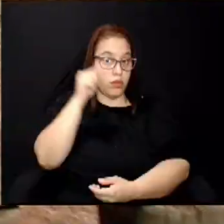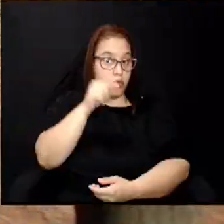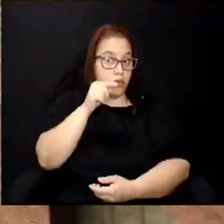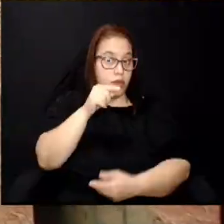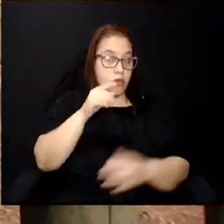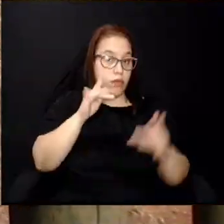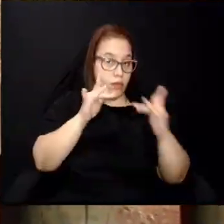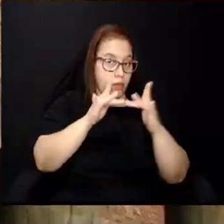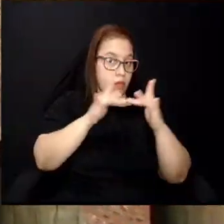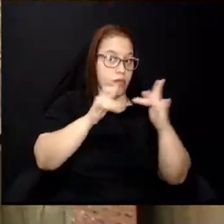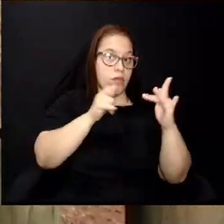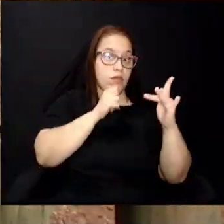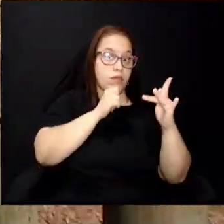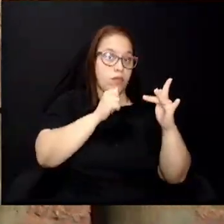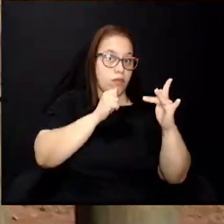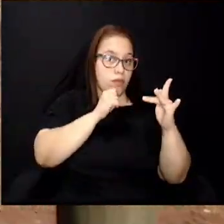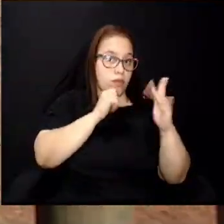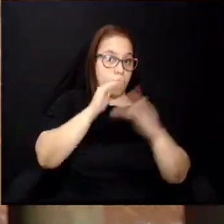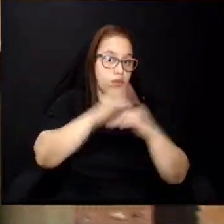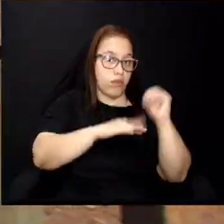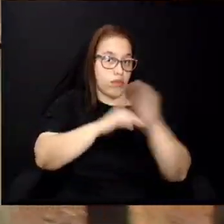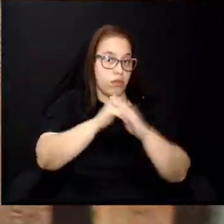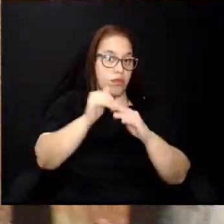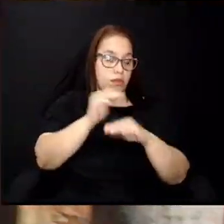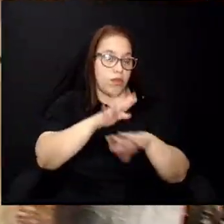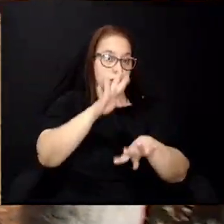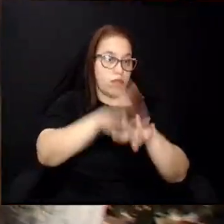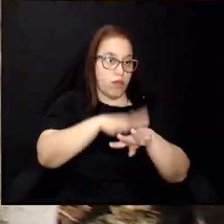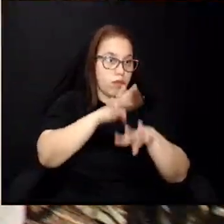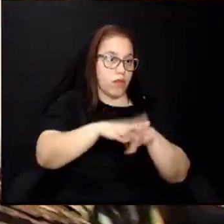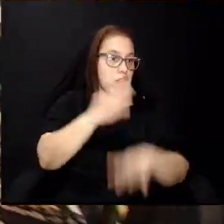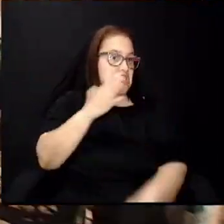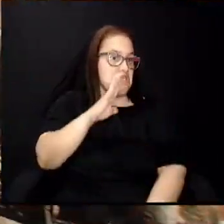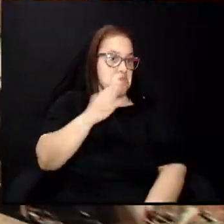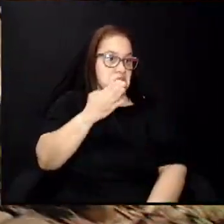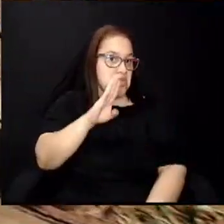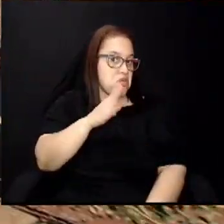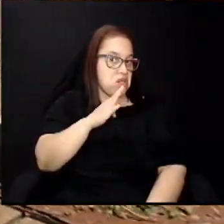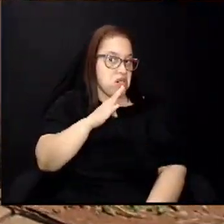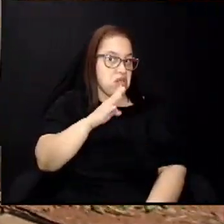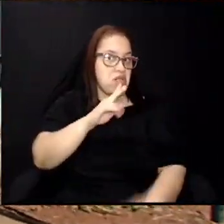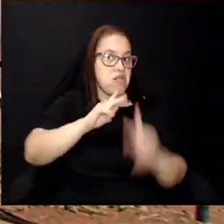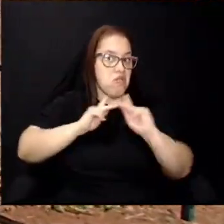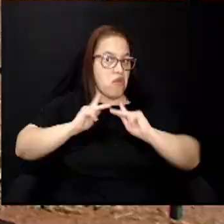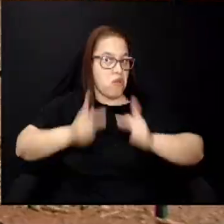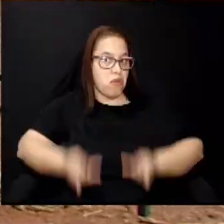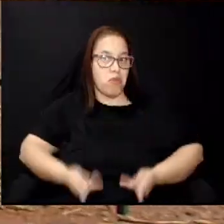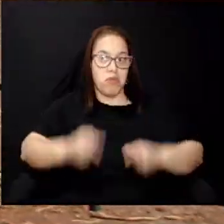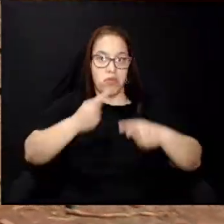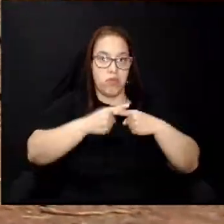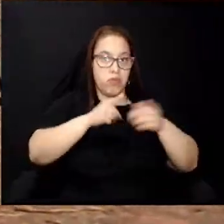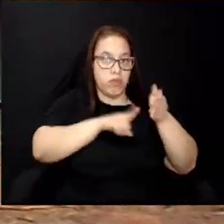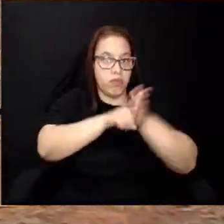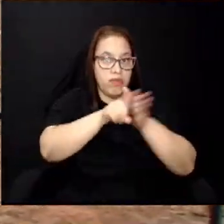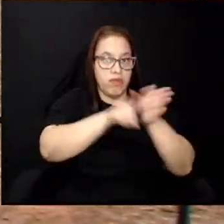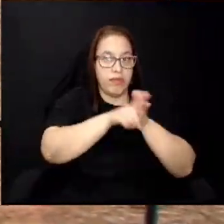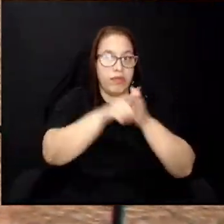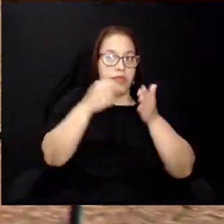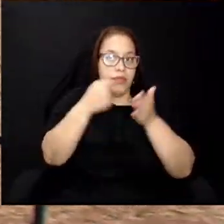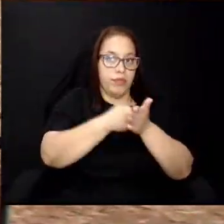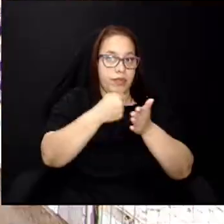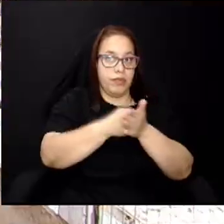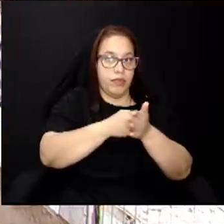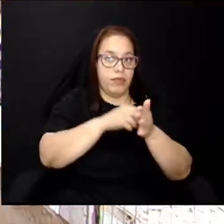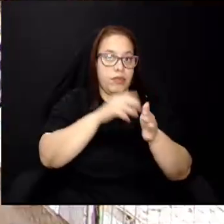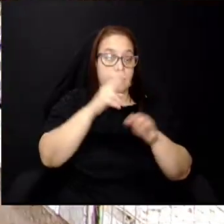exemplo, para a área de exatas, para a área de biologia, humanas, porque é uma pergunta que todo mundo faz antes de prestar o vestibular. Sim,